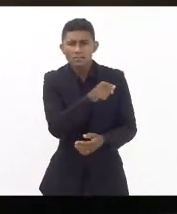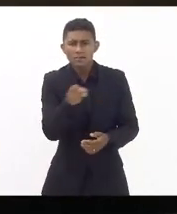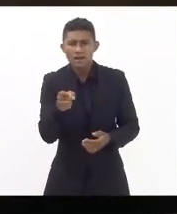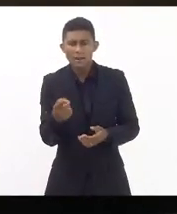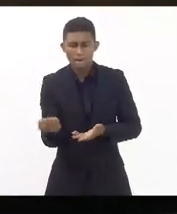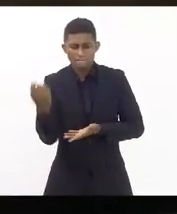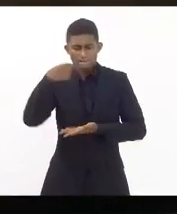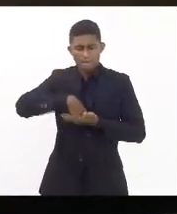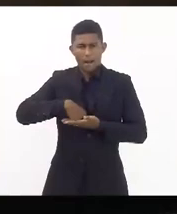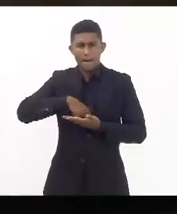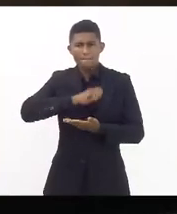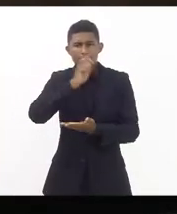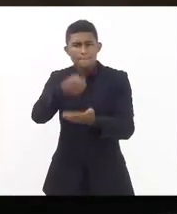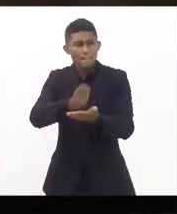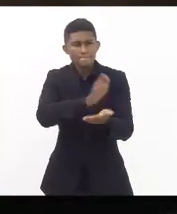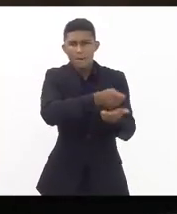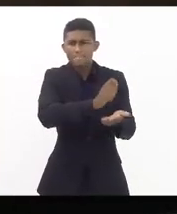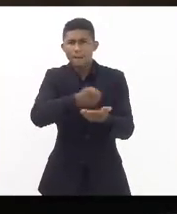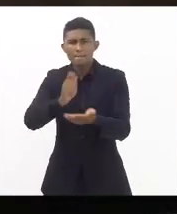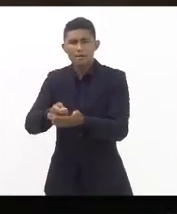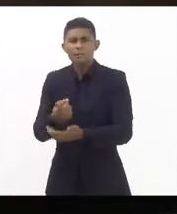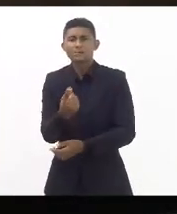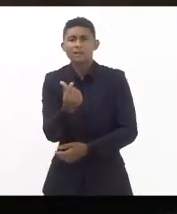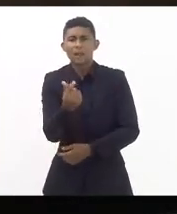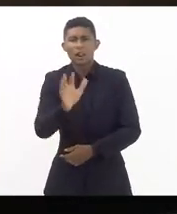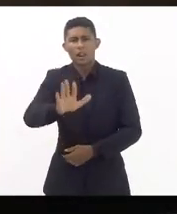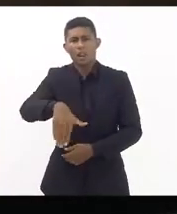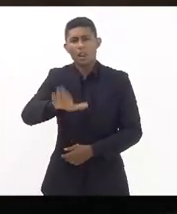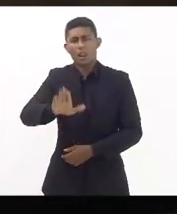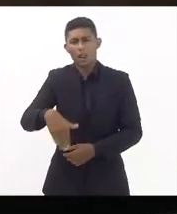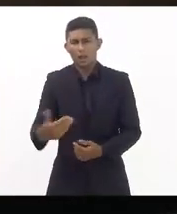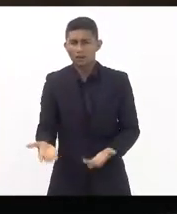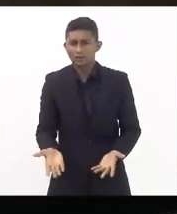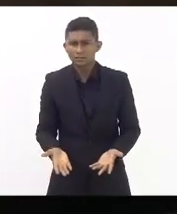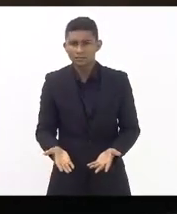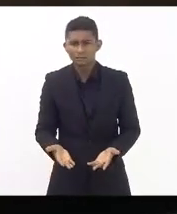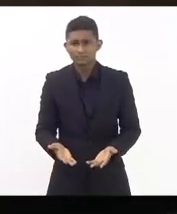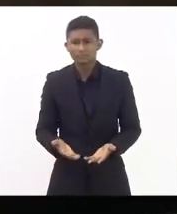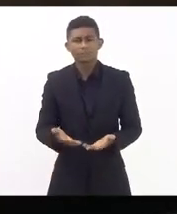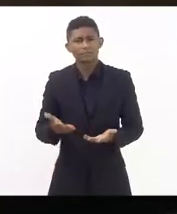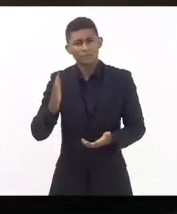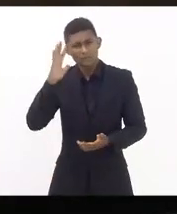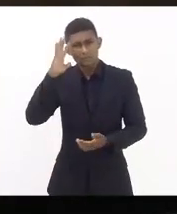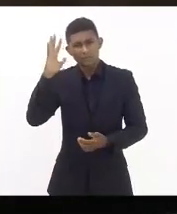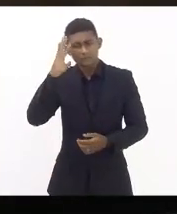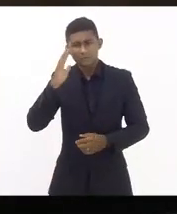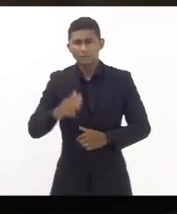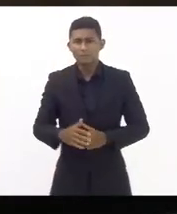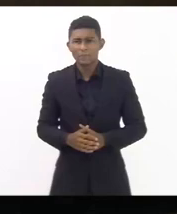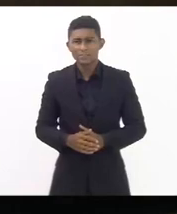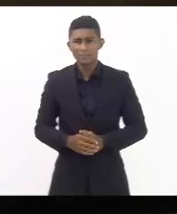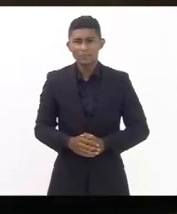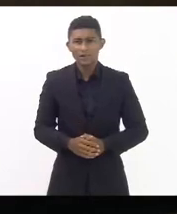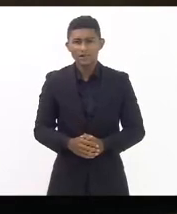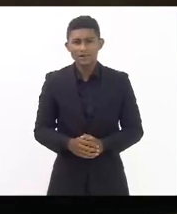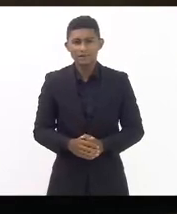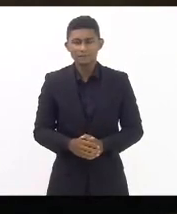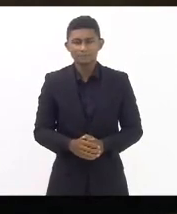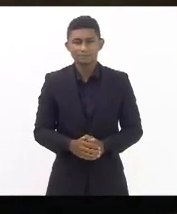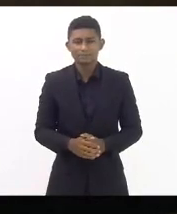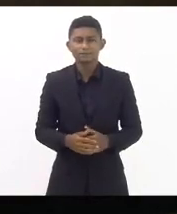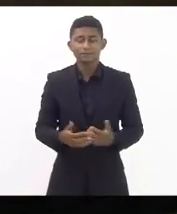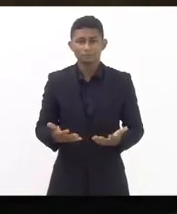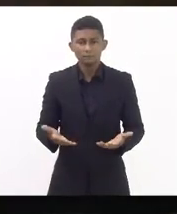miséria, Marta. Miséria! E Vossa Excelência defender esses servidores quer